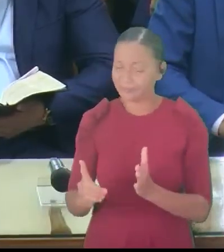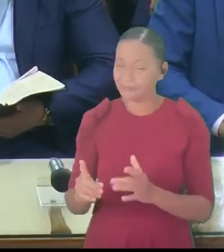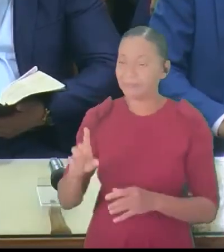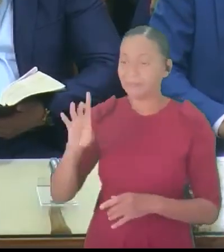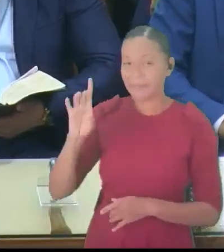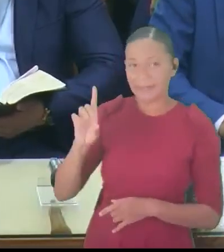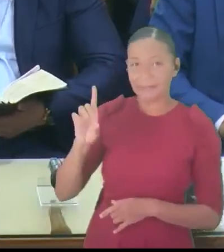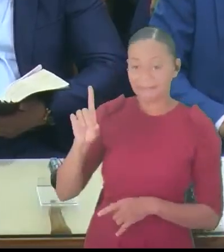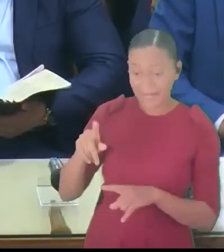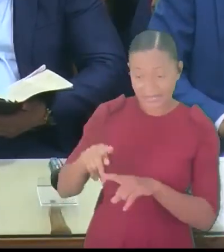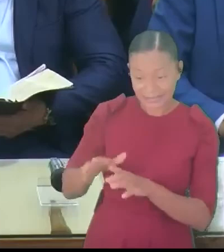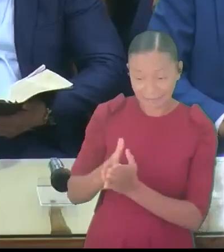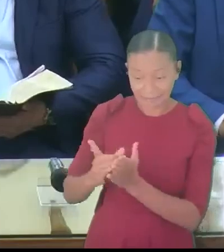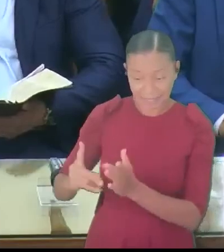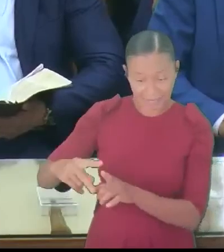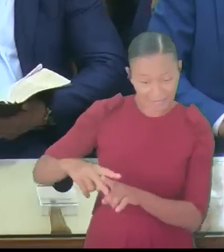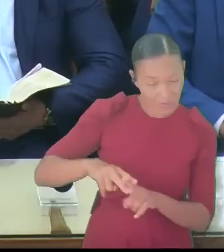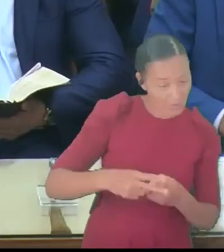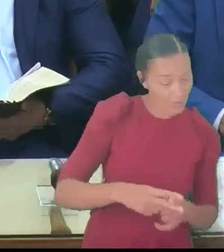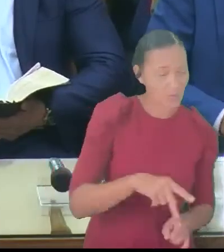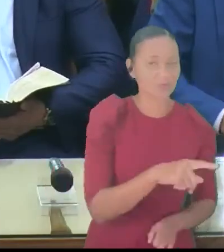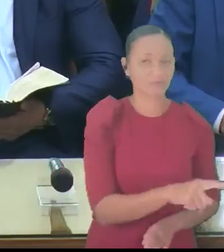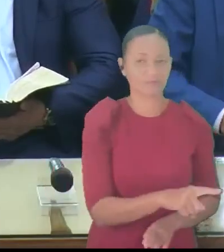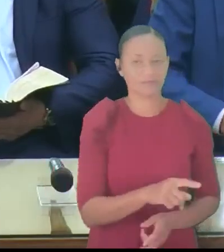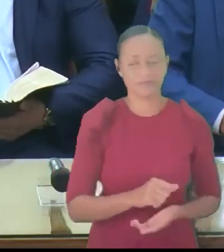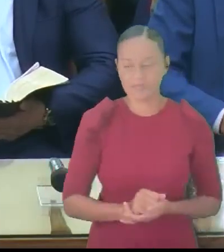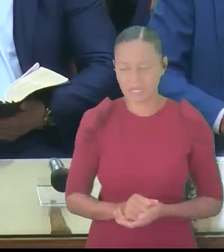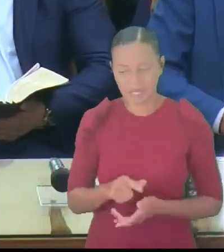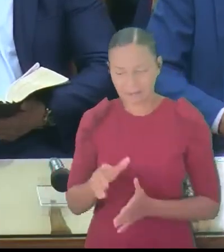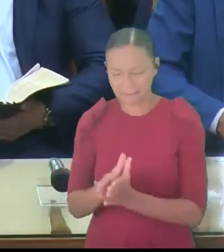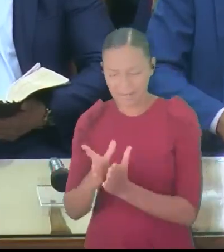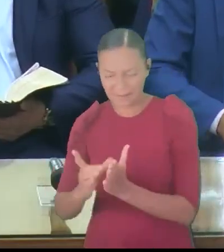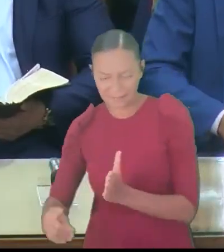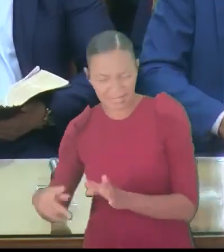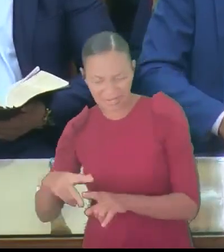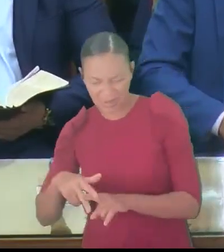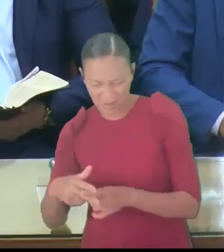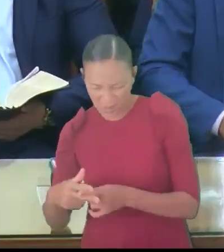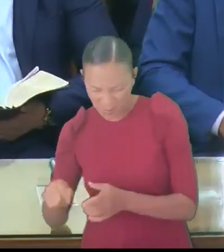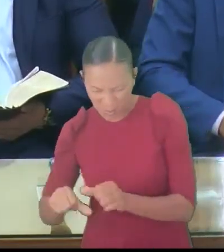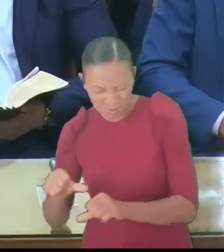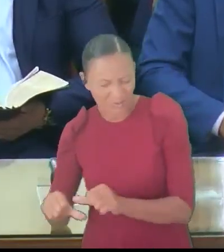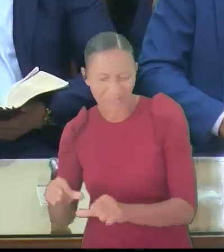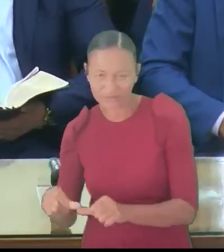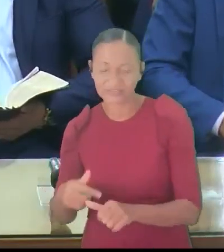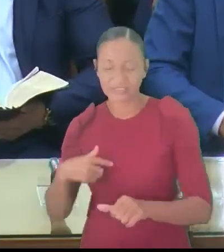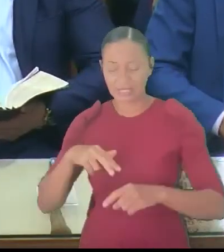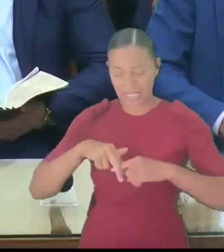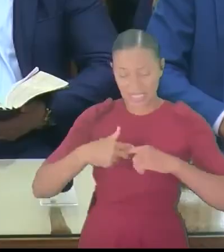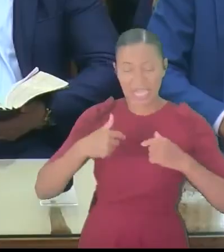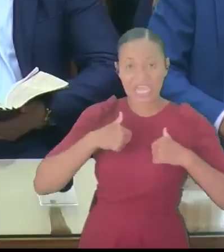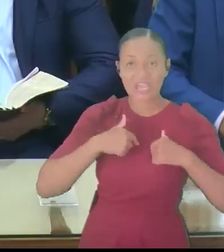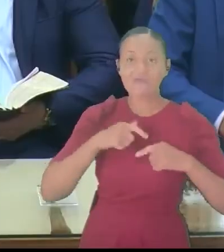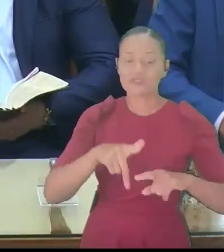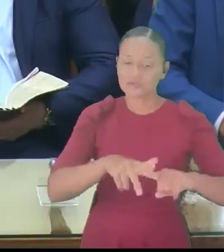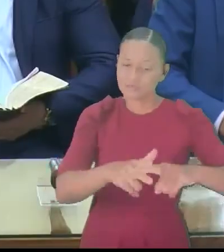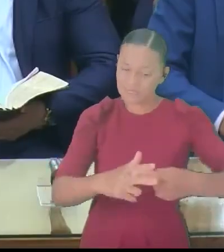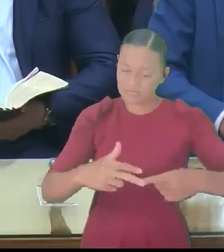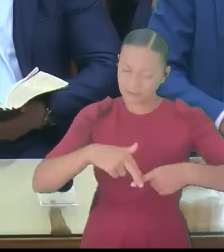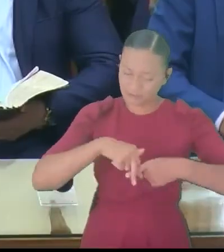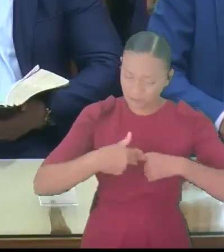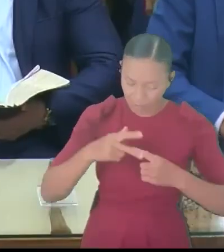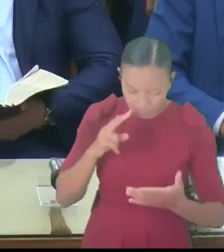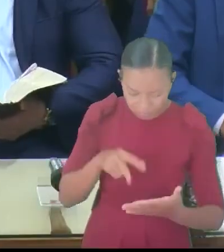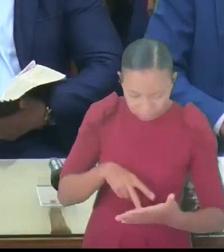corrige a eles. A Bíblia não é para ser corrigida. Quem é para ser corrigido sou eu e você, pela Bíblia.